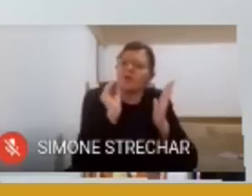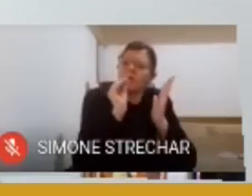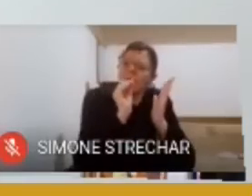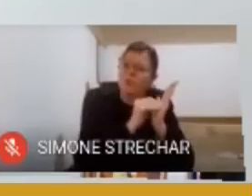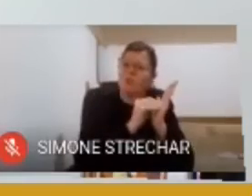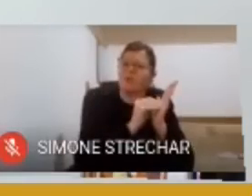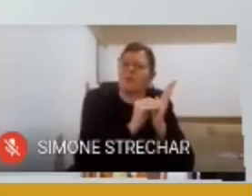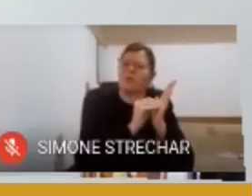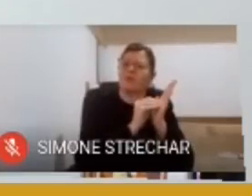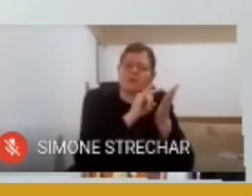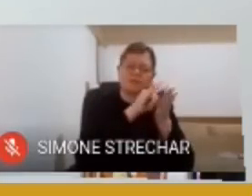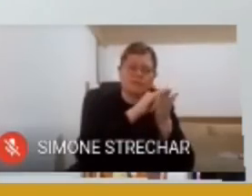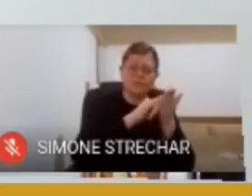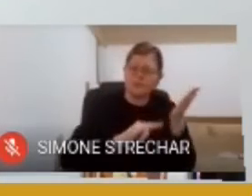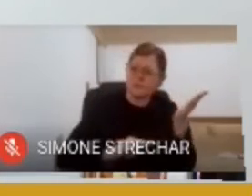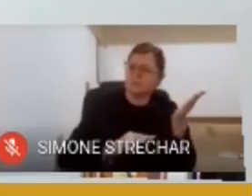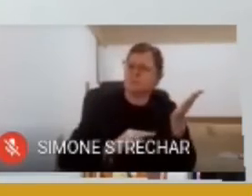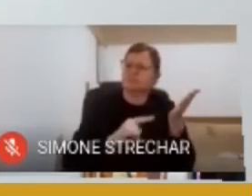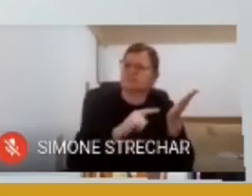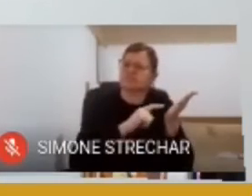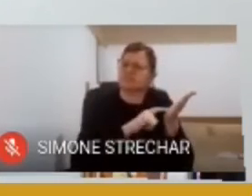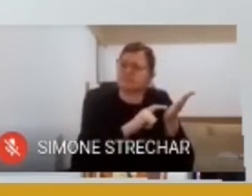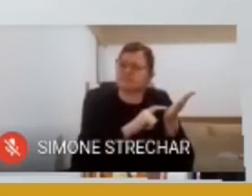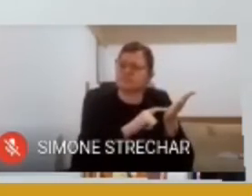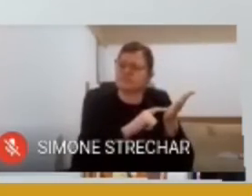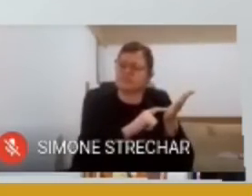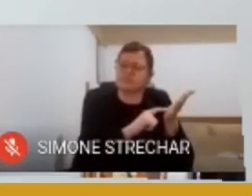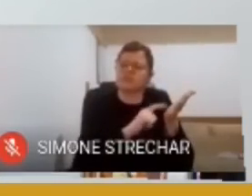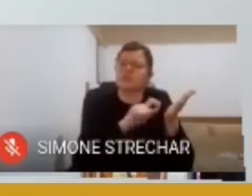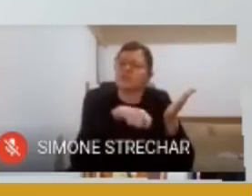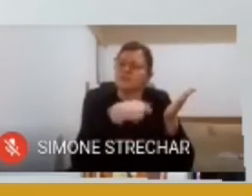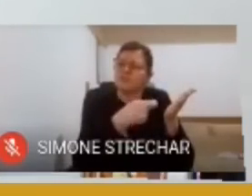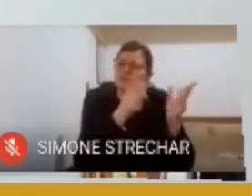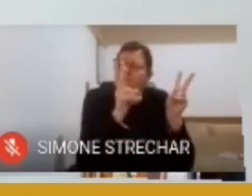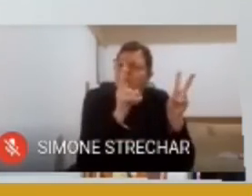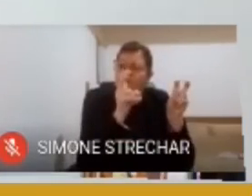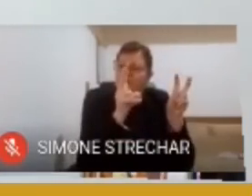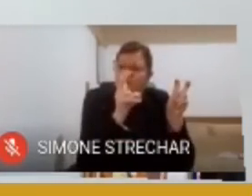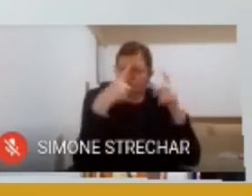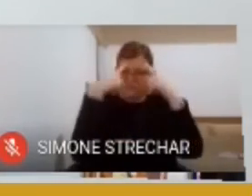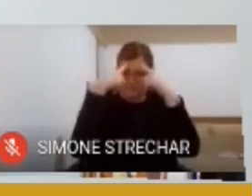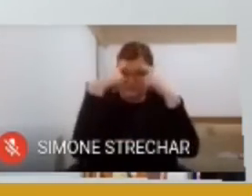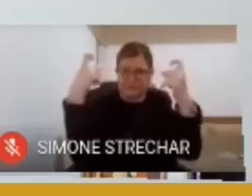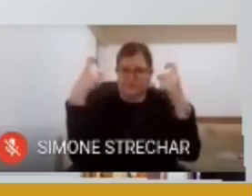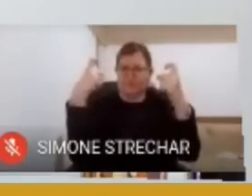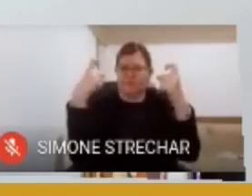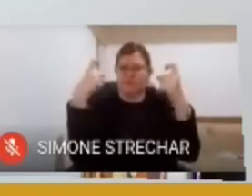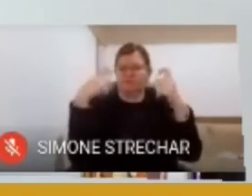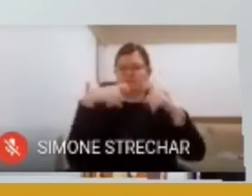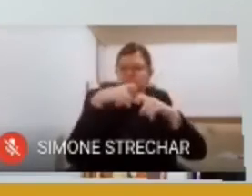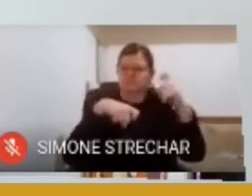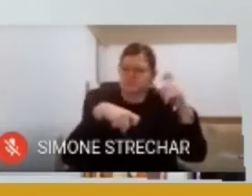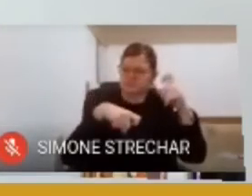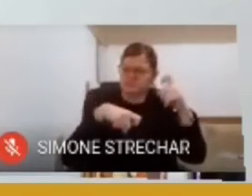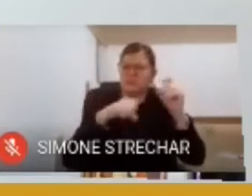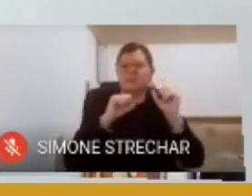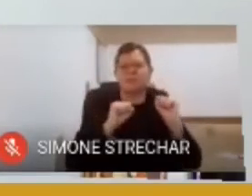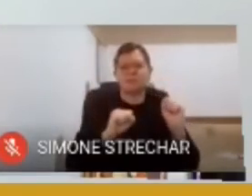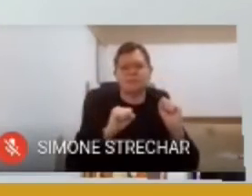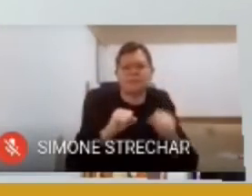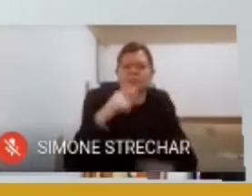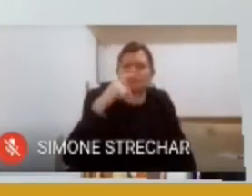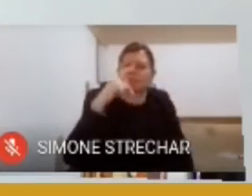o seguinte: conforme nós, professores e professoras, profissionais da educação, conseguirmos, coloquem